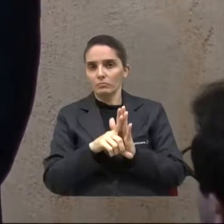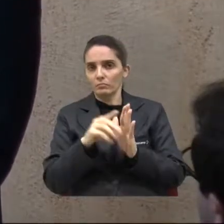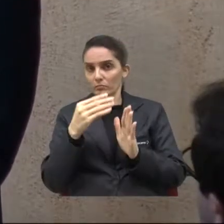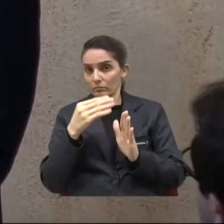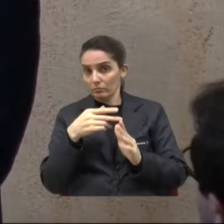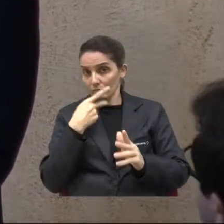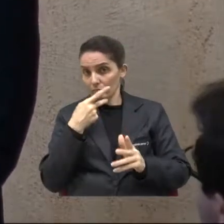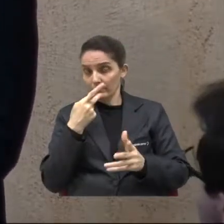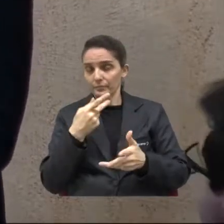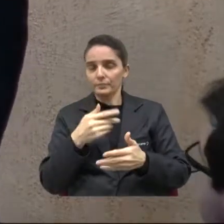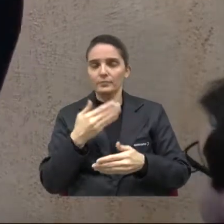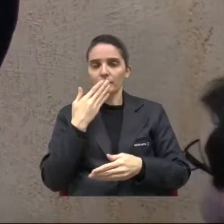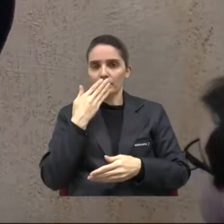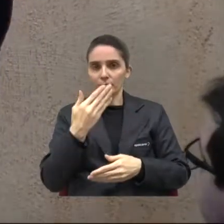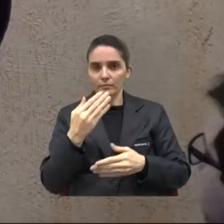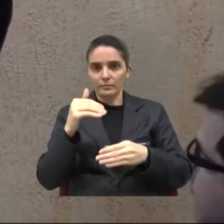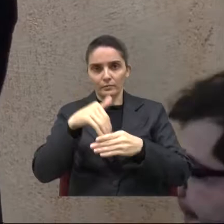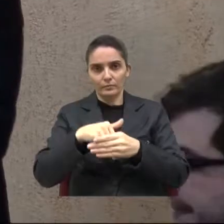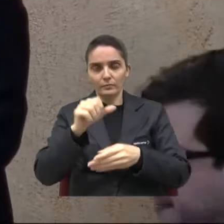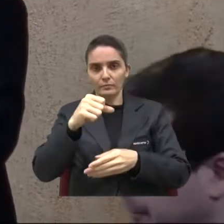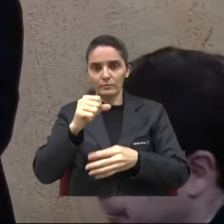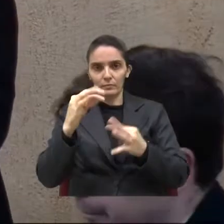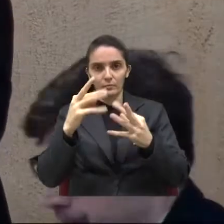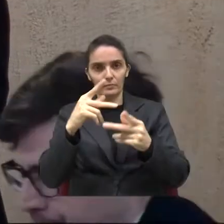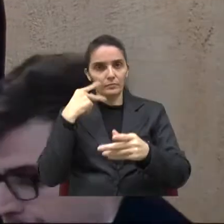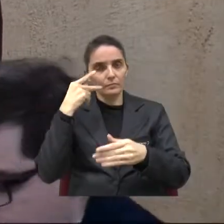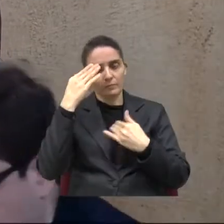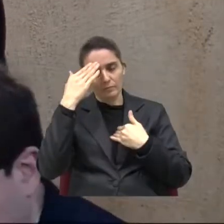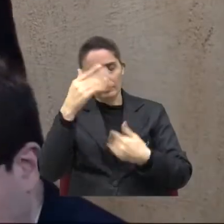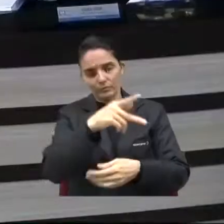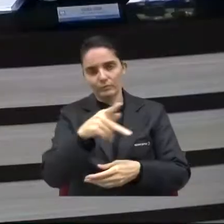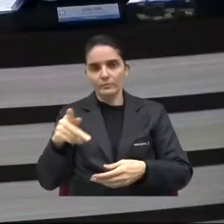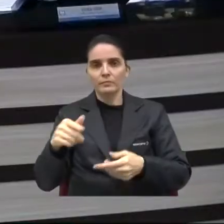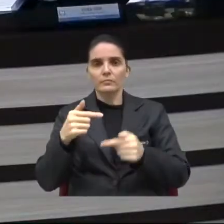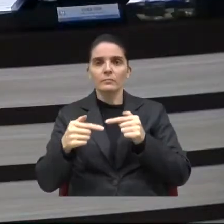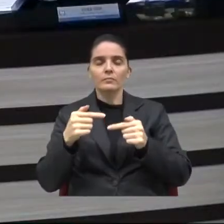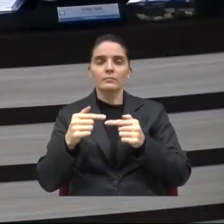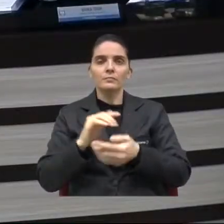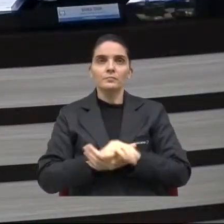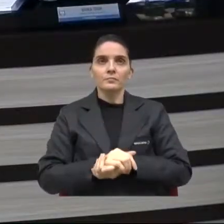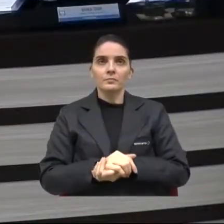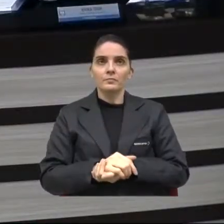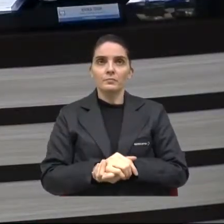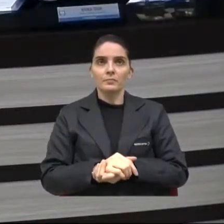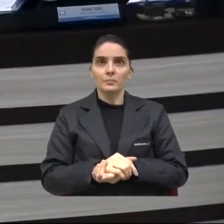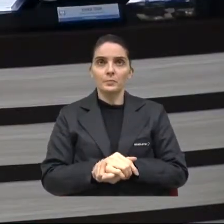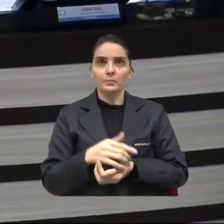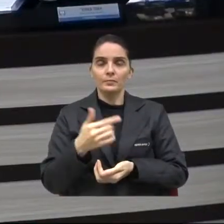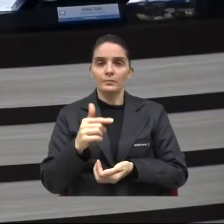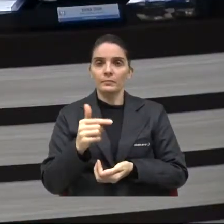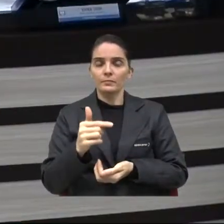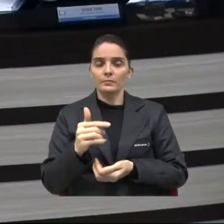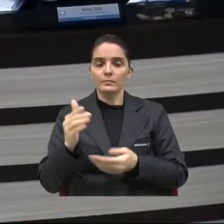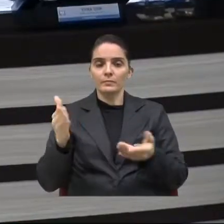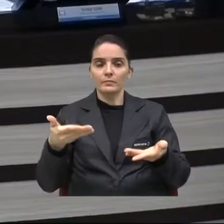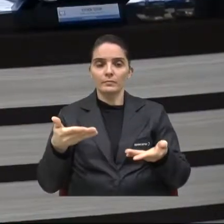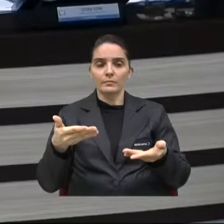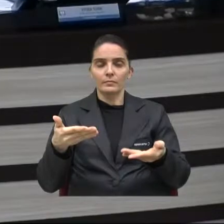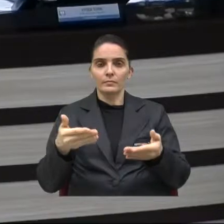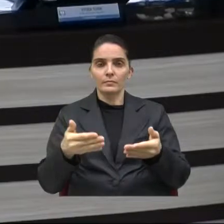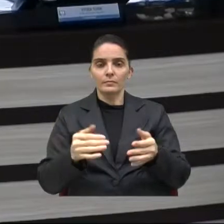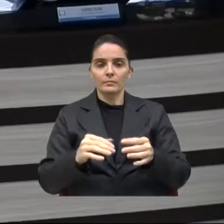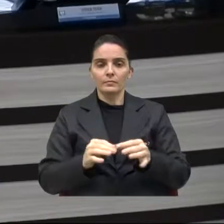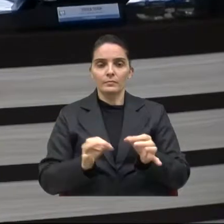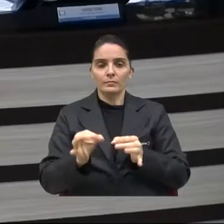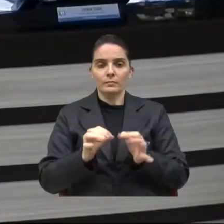voto favorável de todos os nobres vereadores. Obrigado, senhor presidente. Continue a discussão. Não havendo